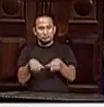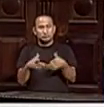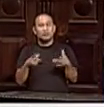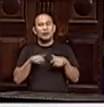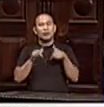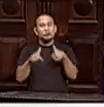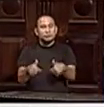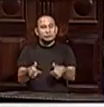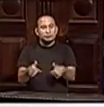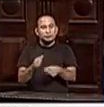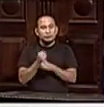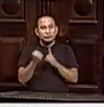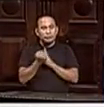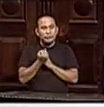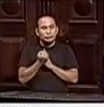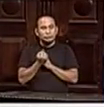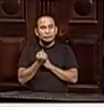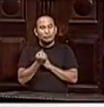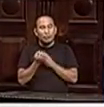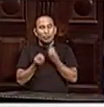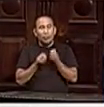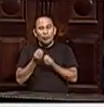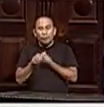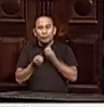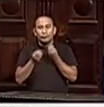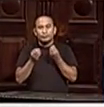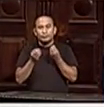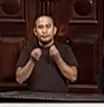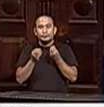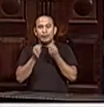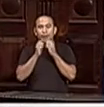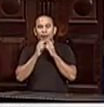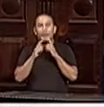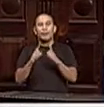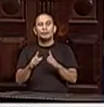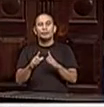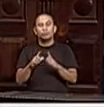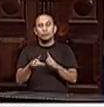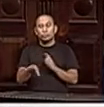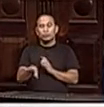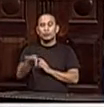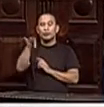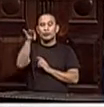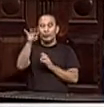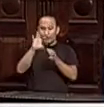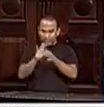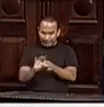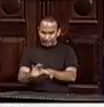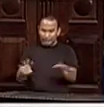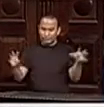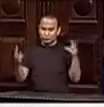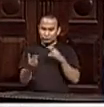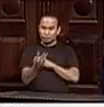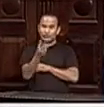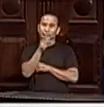reagir. Essa casa optou pela liberdade dos 3